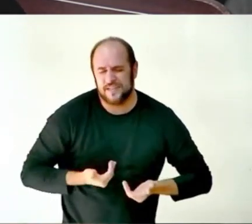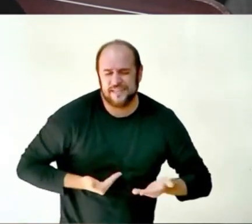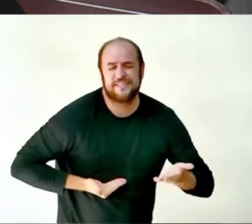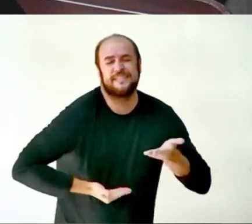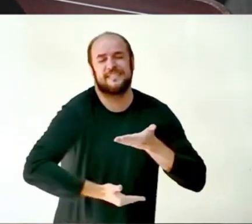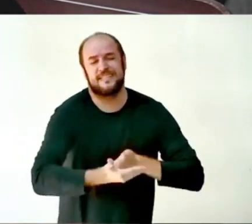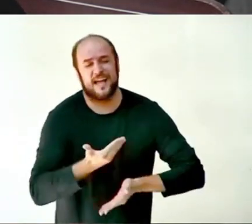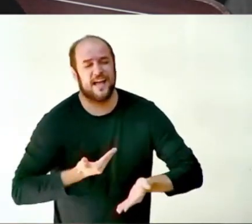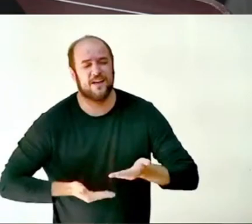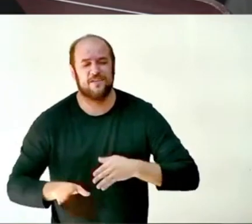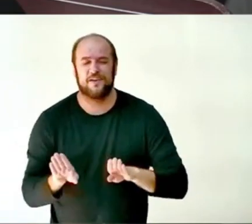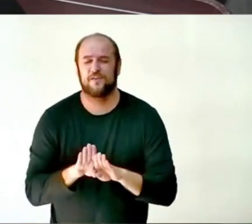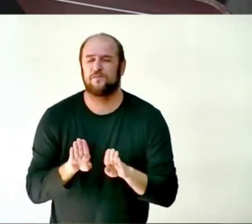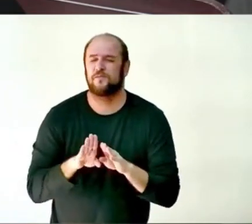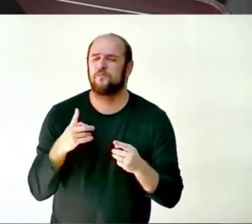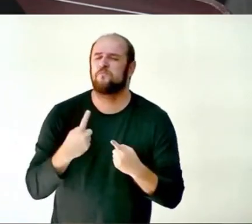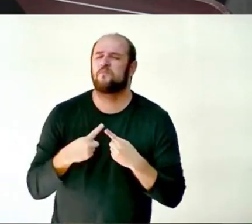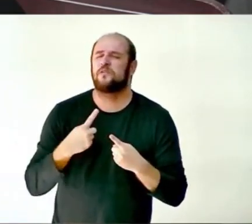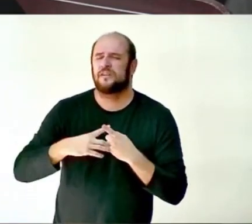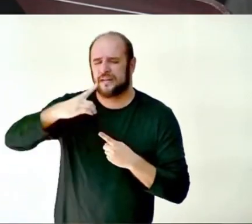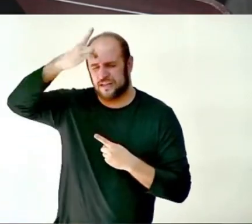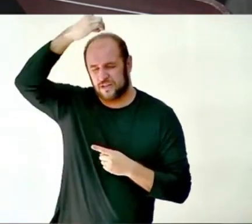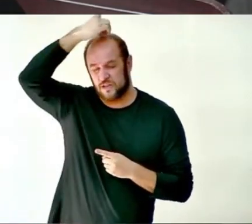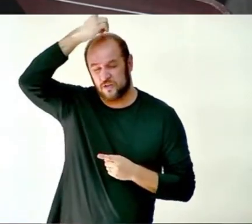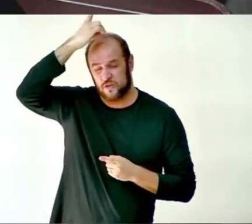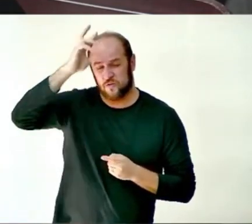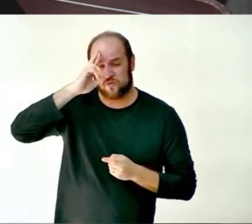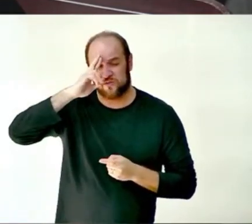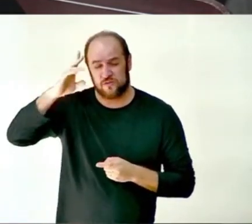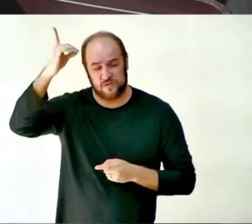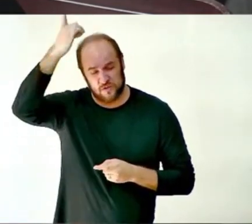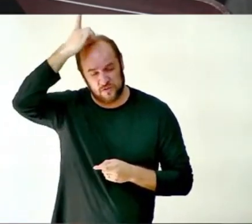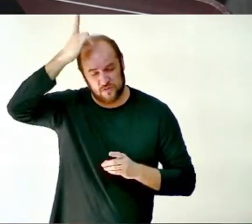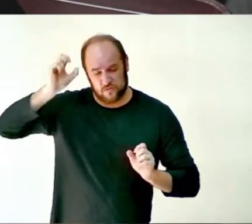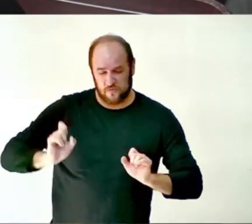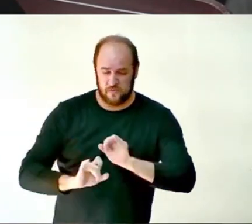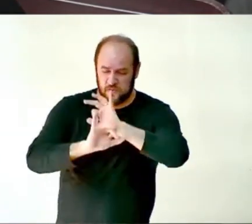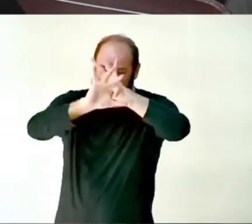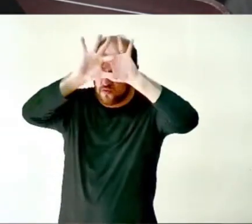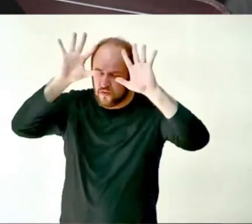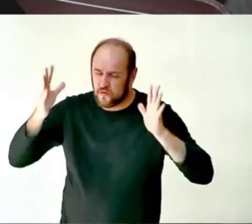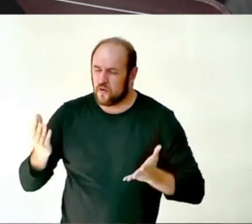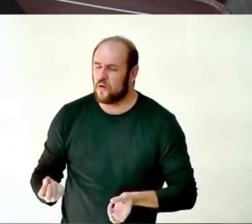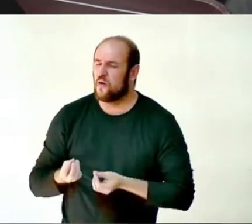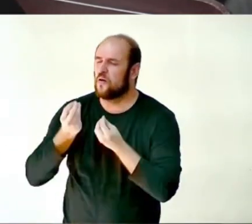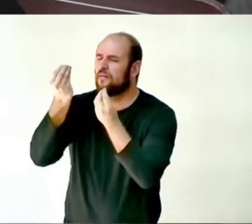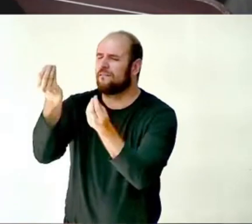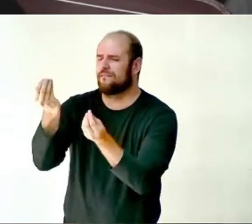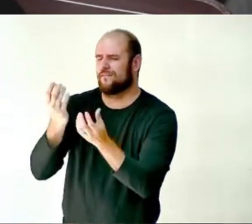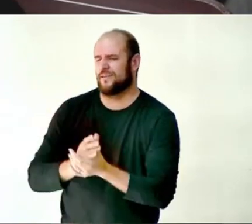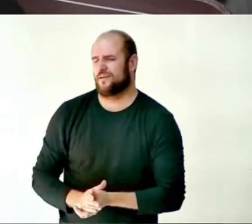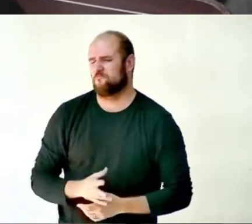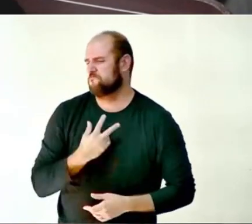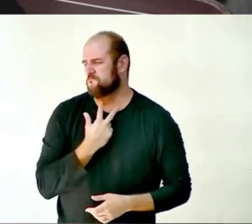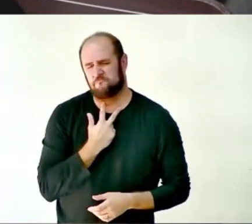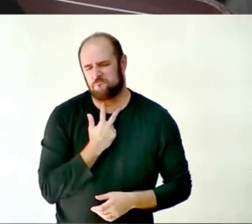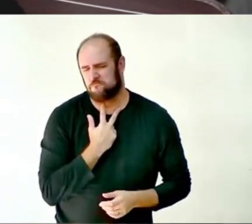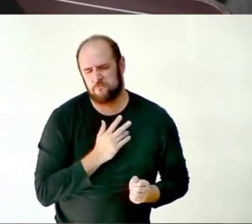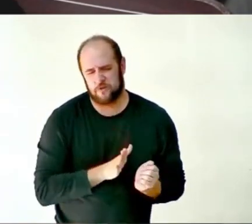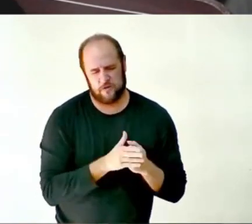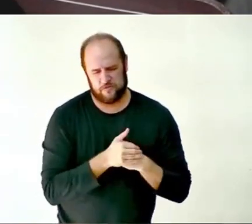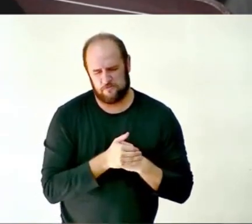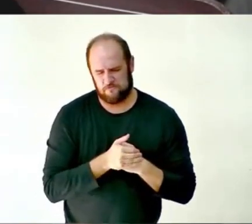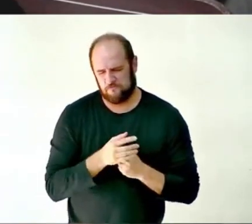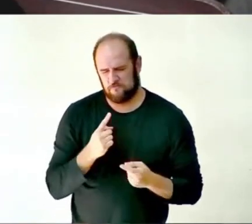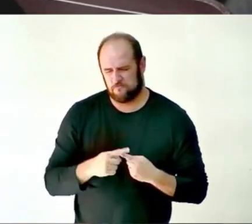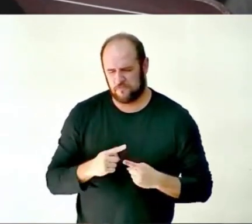os dons que o Senhor nos deu são dons para Te glorificar. Nenhum deles deve ficar escondido, porque eles